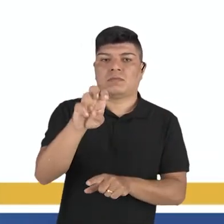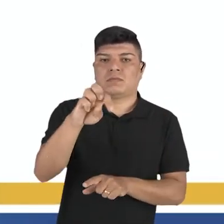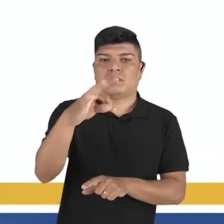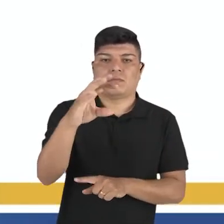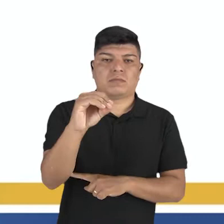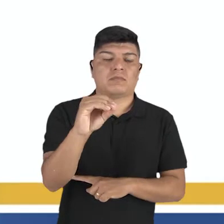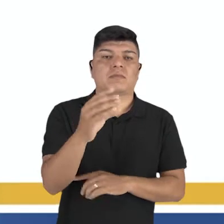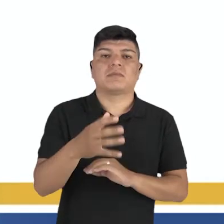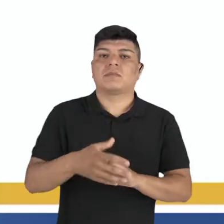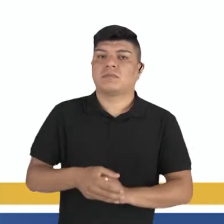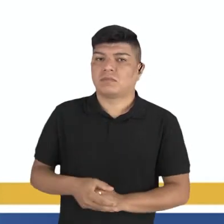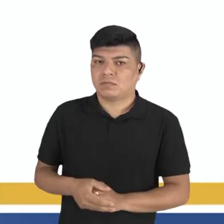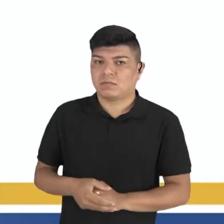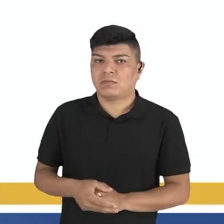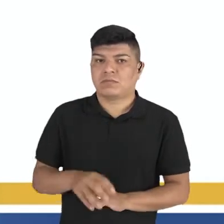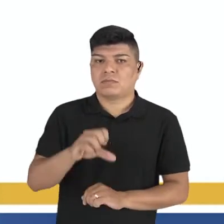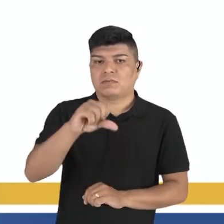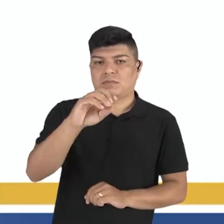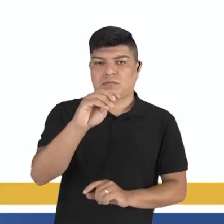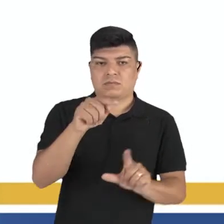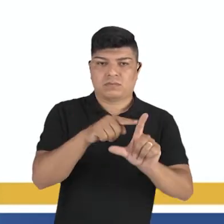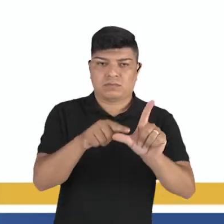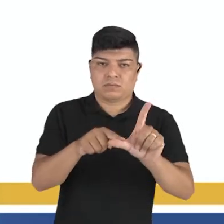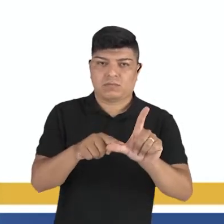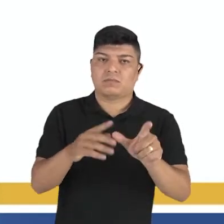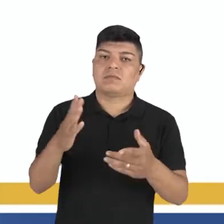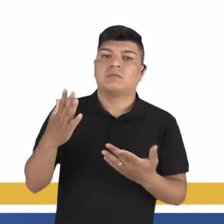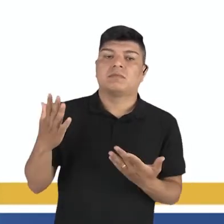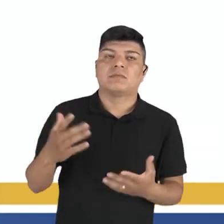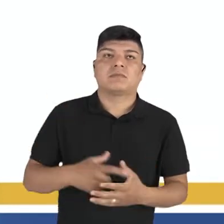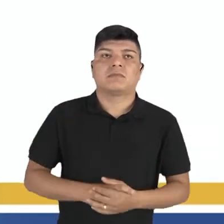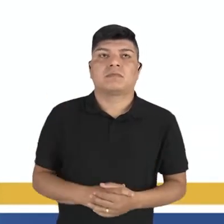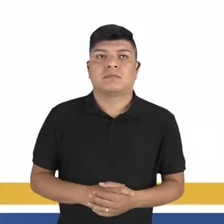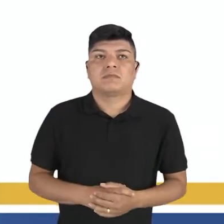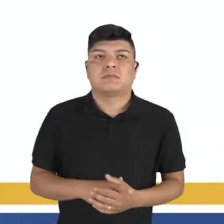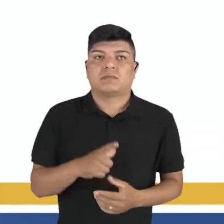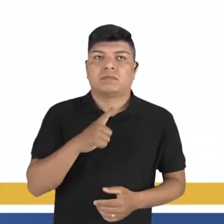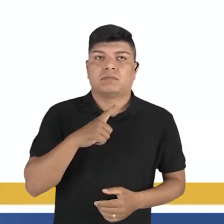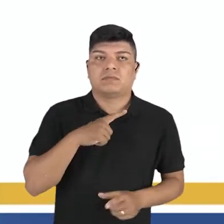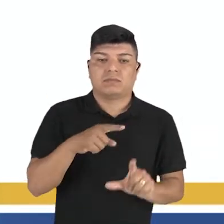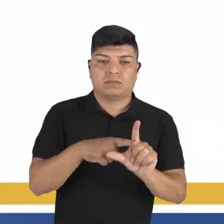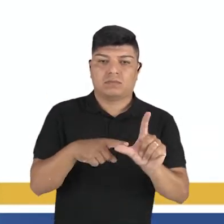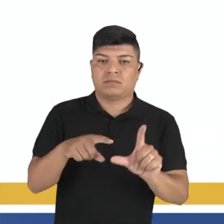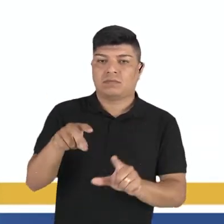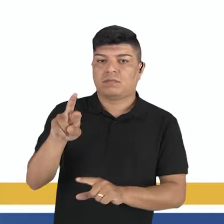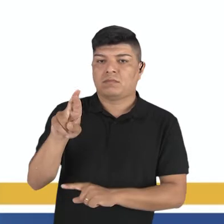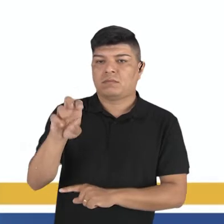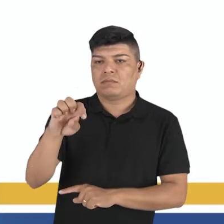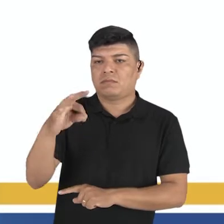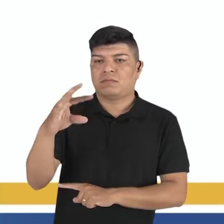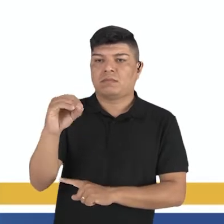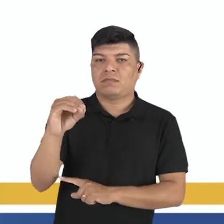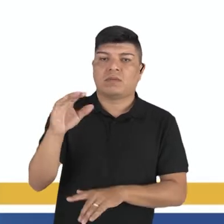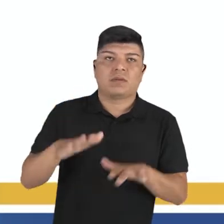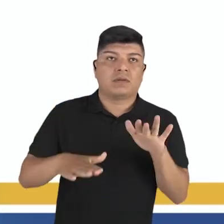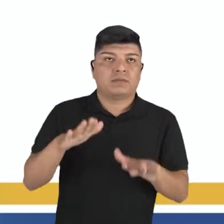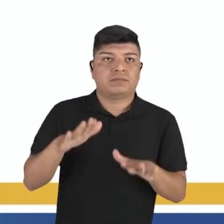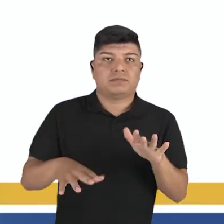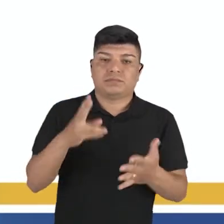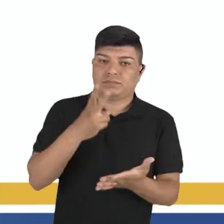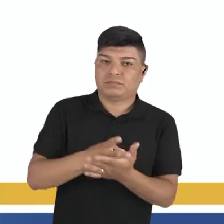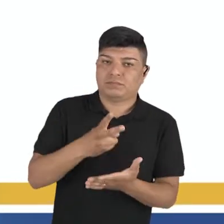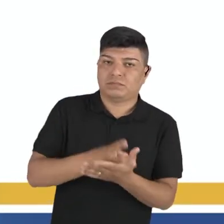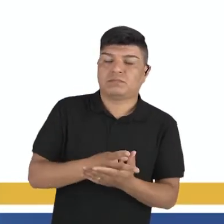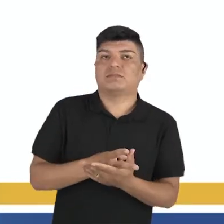ou seja, com o de um ângulo de 90 graus. Aqui eu tenho o meu ângulo reto, e vale lembrar aí que geralmente, não é